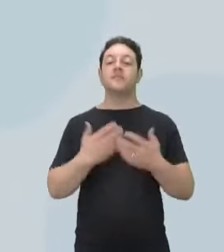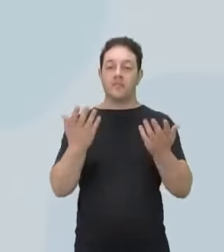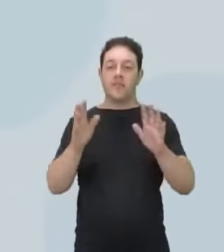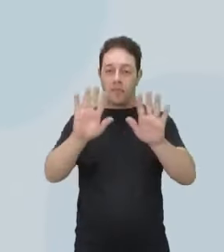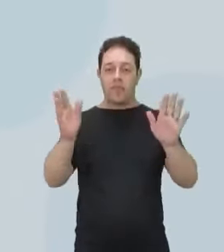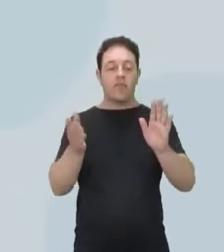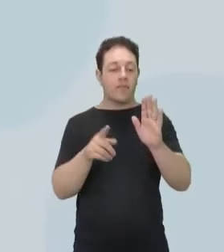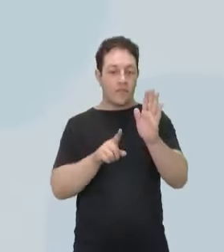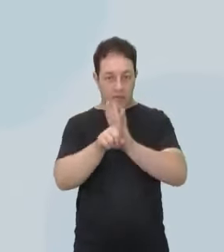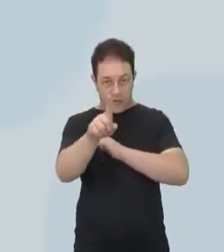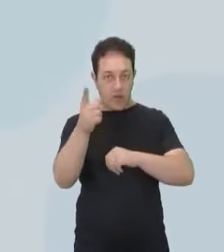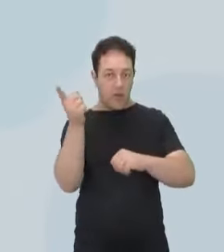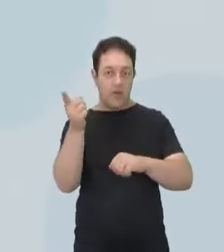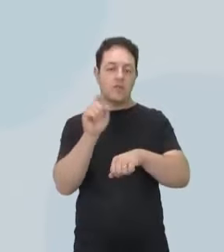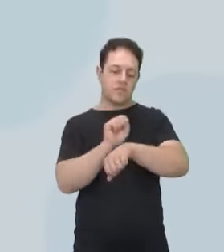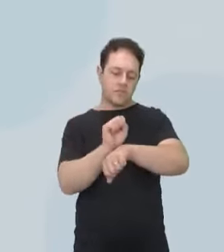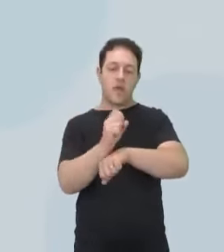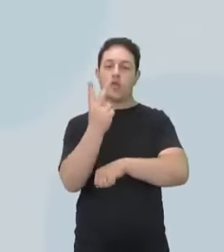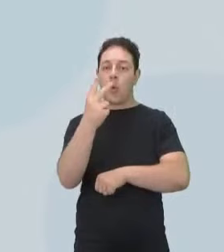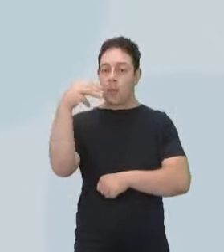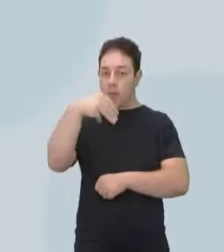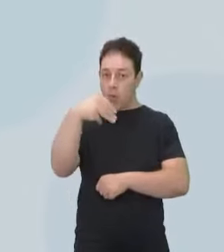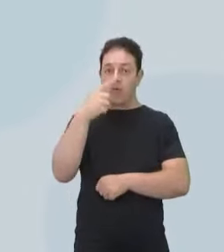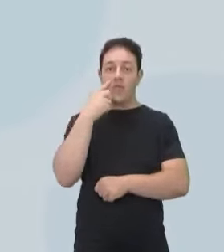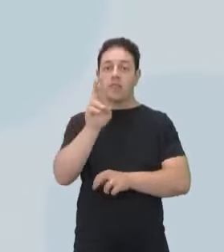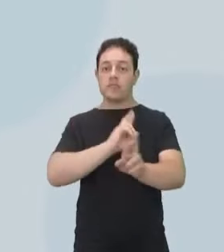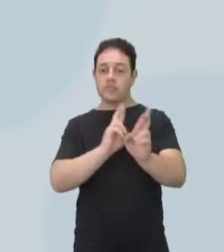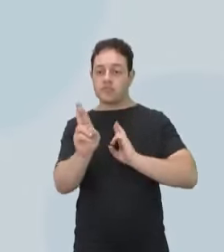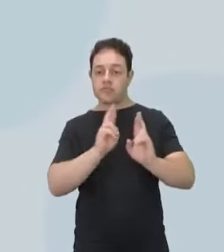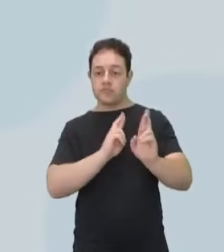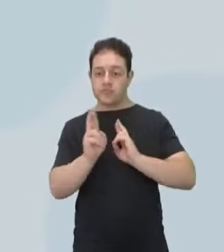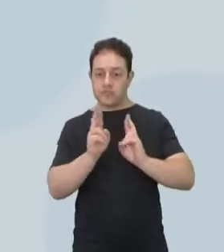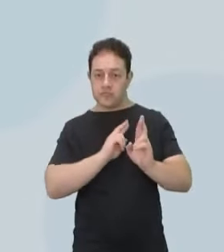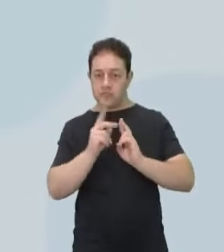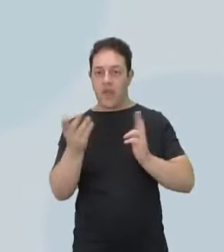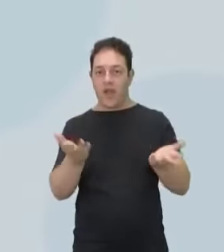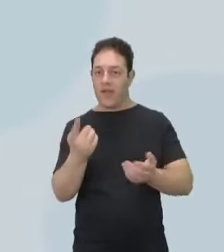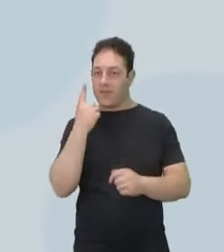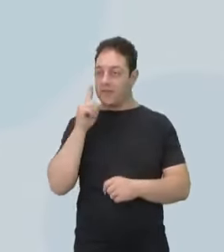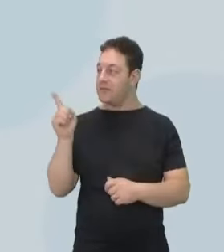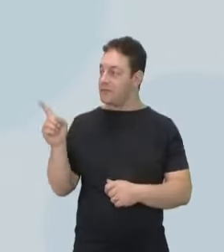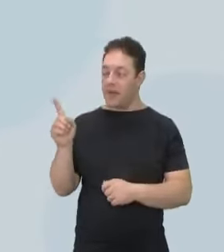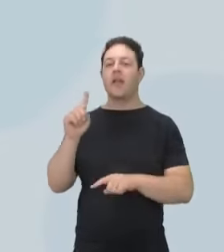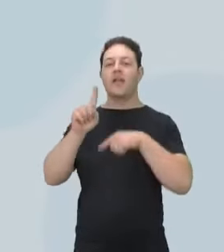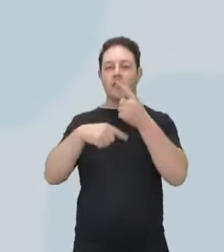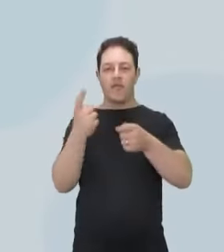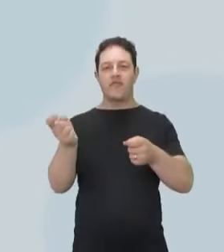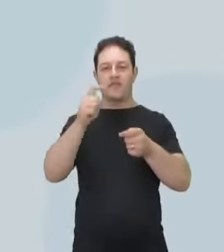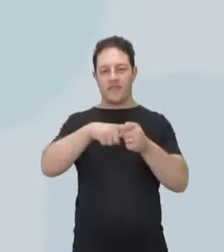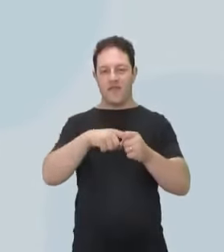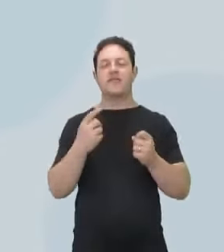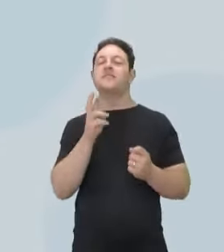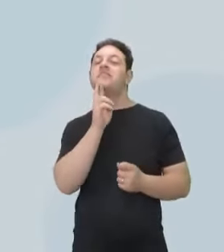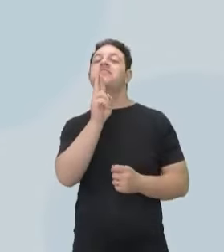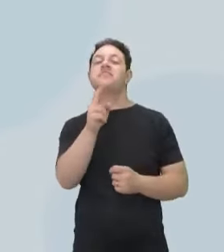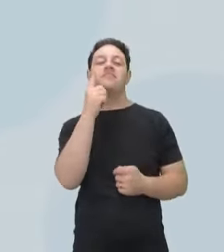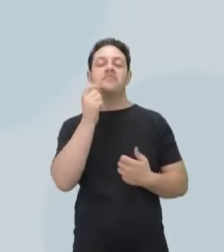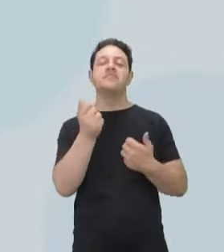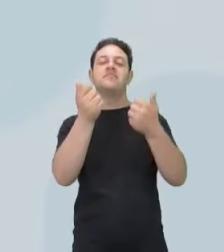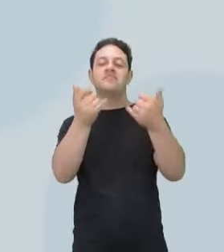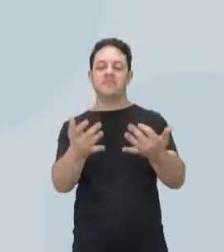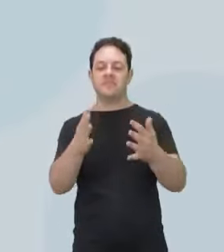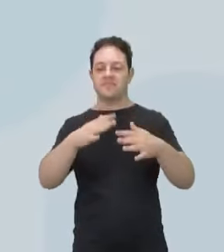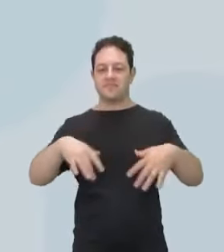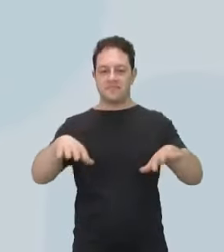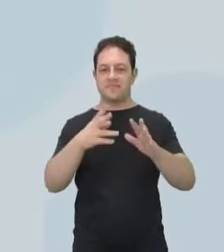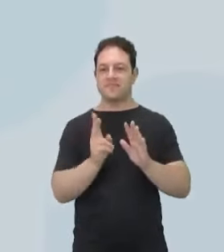pessoal, a gente vai dar 2 minutinhos para vocês responderem para a gente aí, né, essa questão, e a gente volta aqui com a resposta,